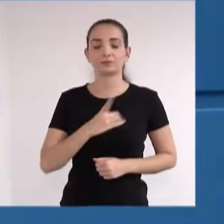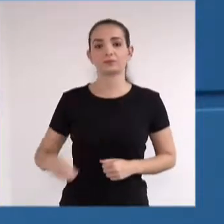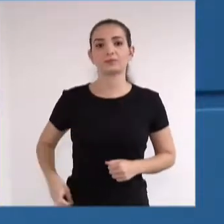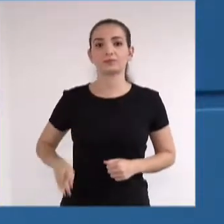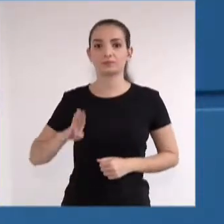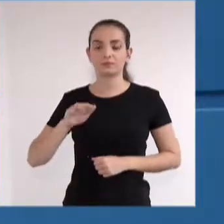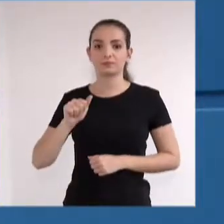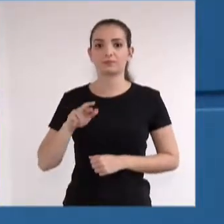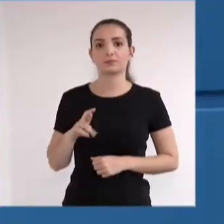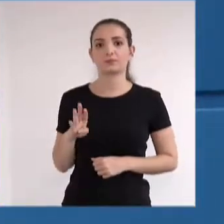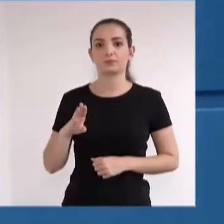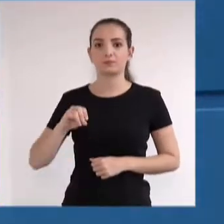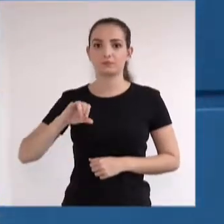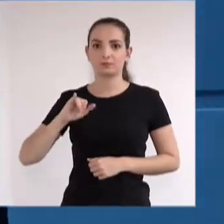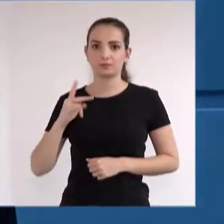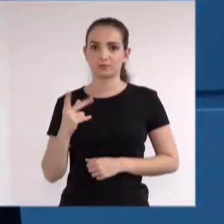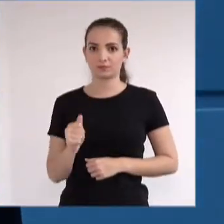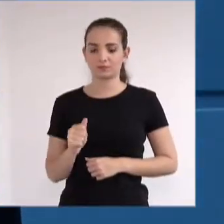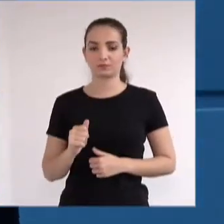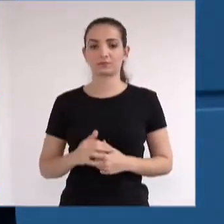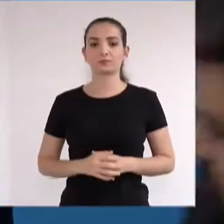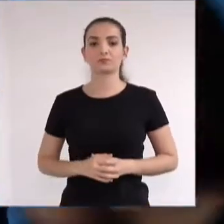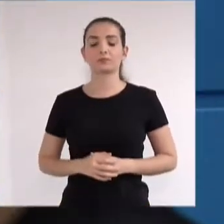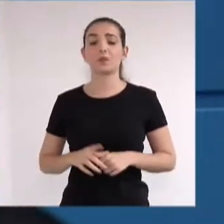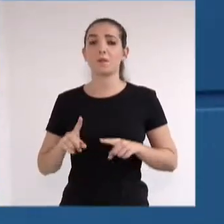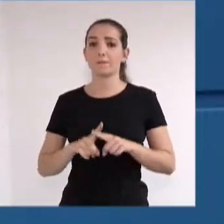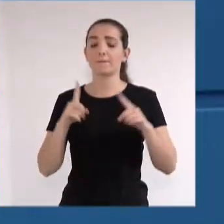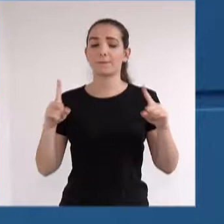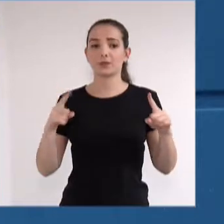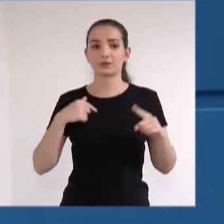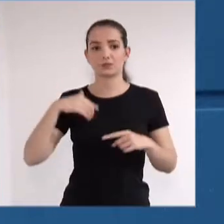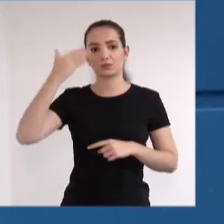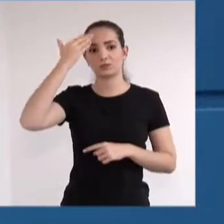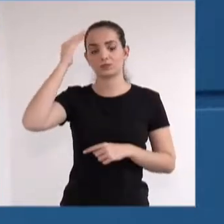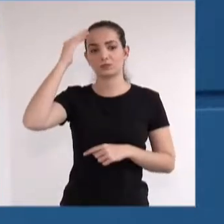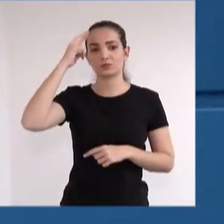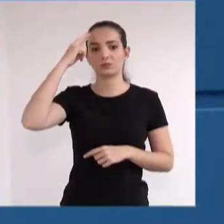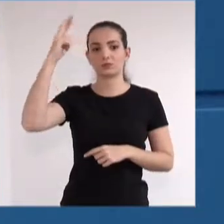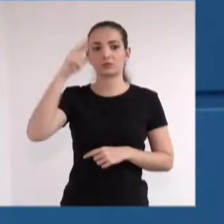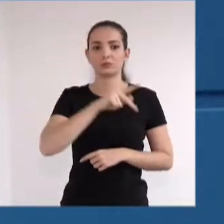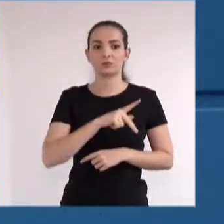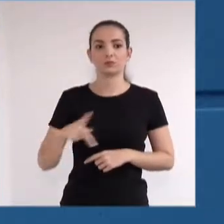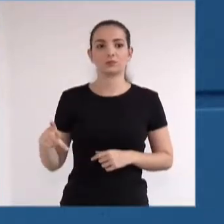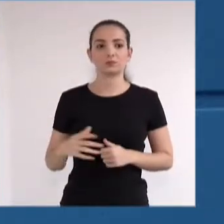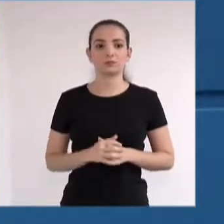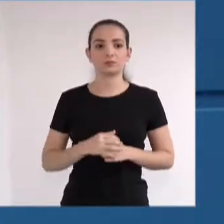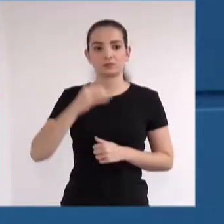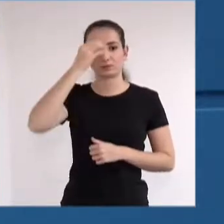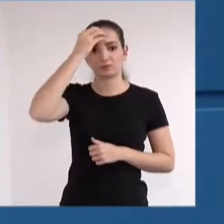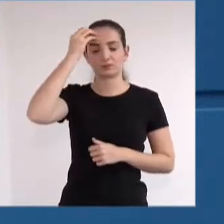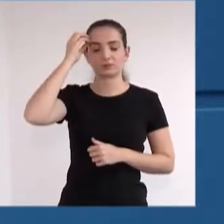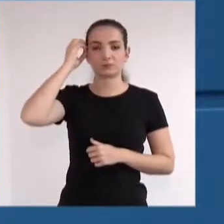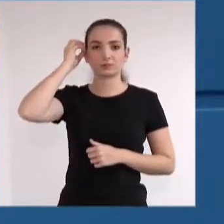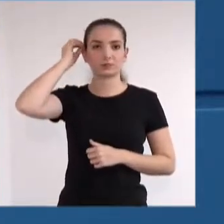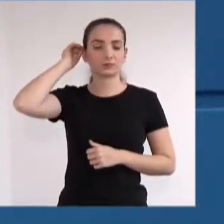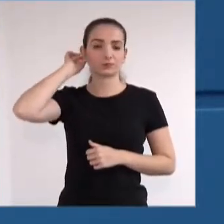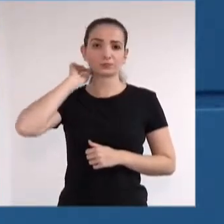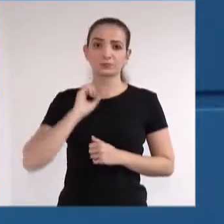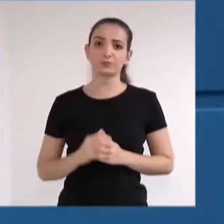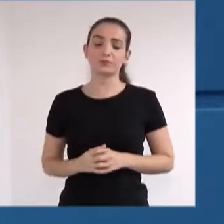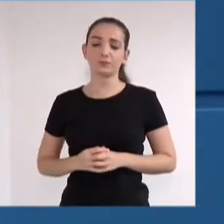deputado Barbosinha. Mas eu entendo, senhor presidente, e que se